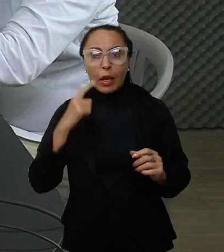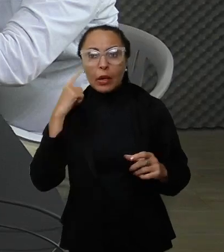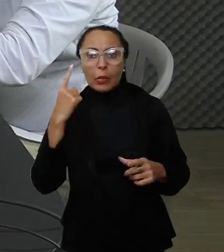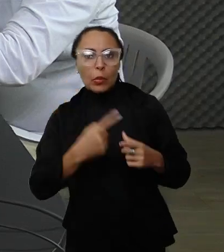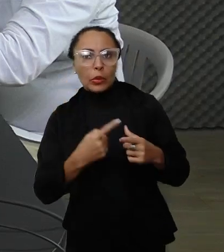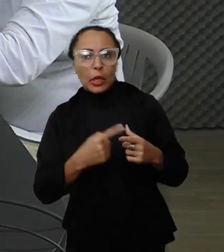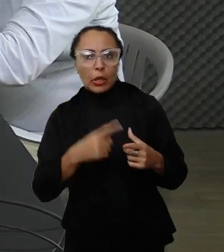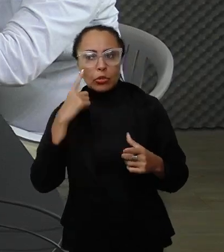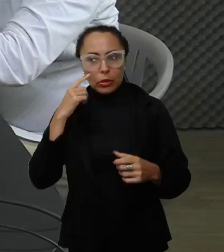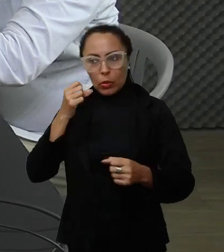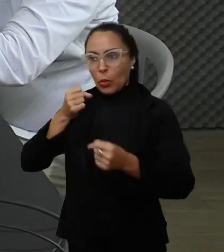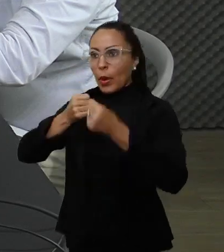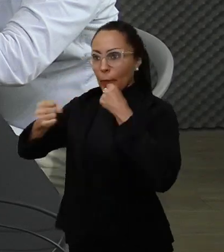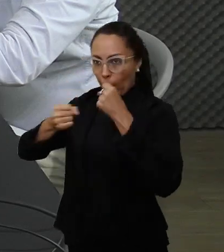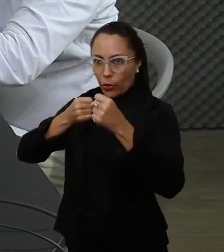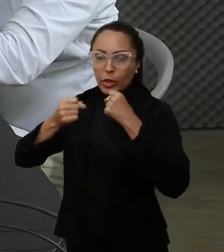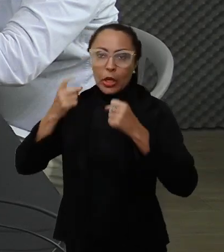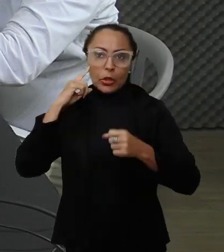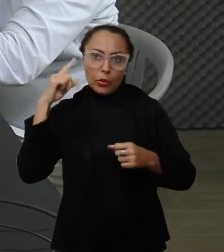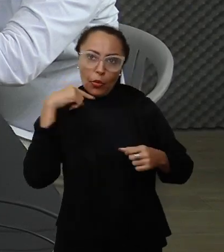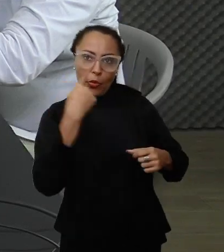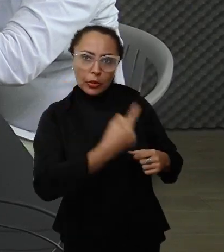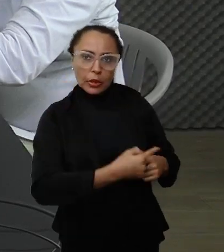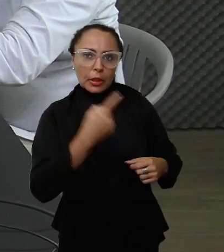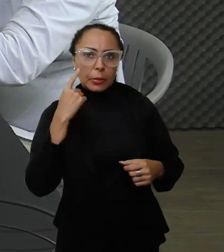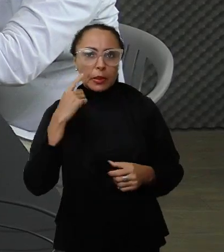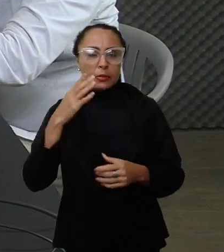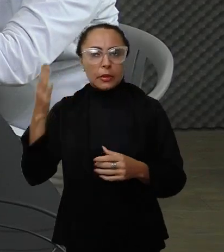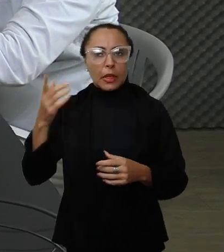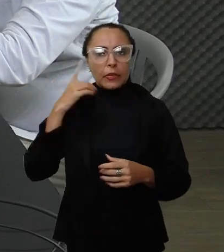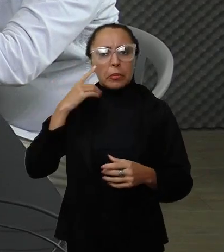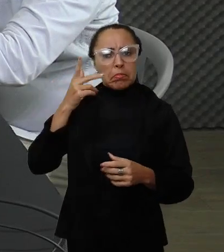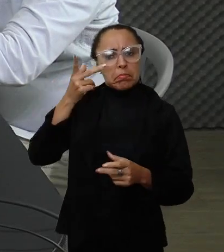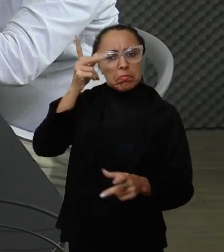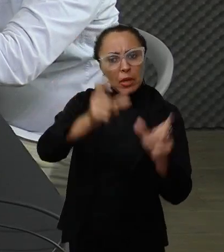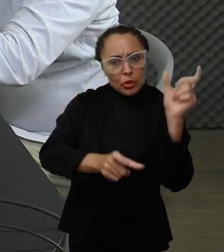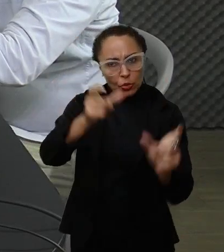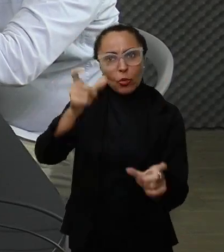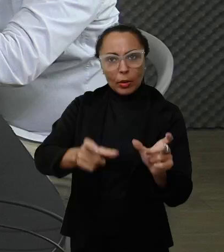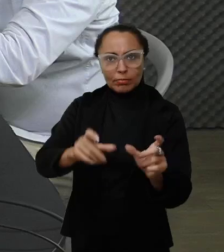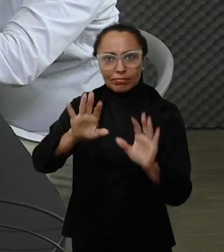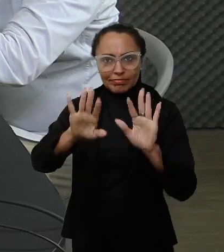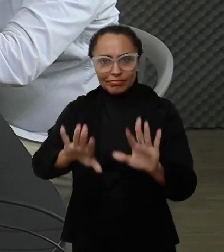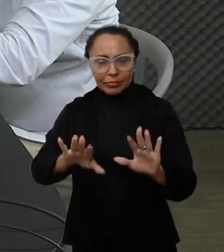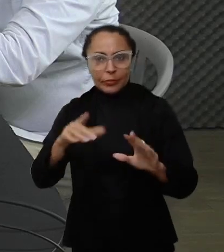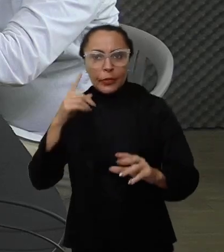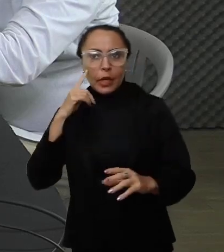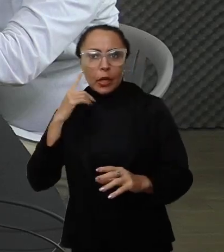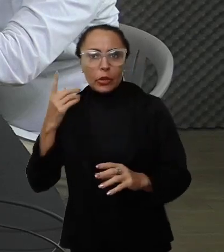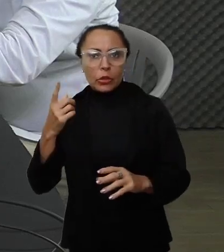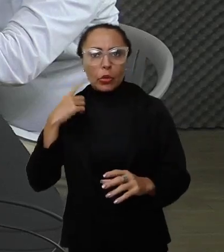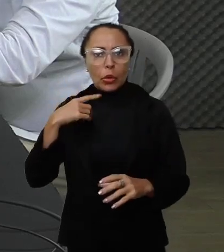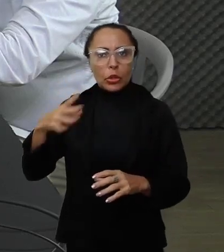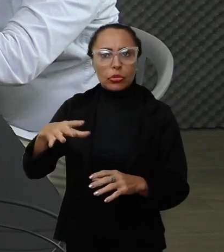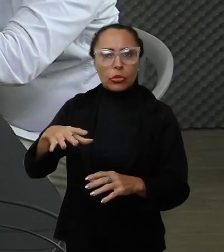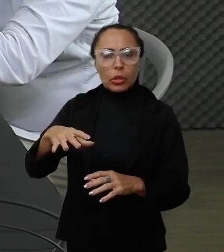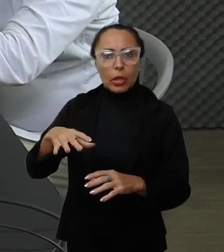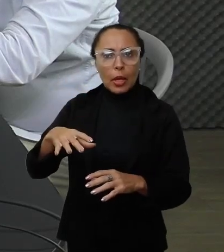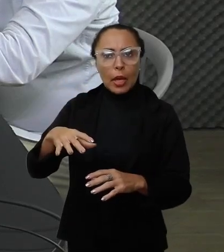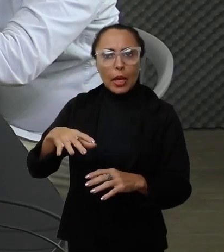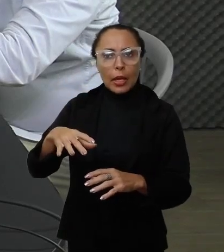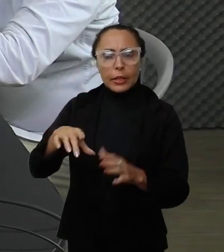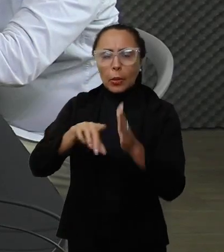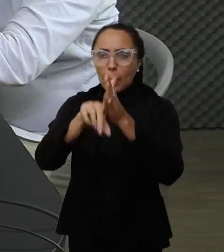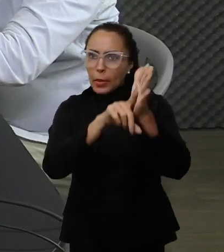como repórteres, né, nós reportávamos ao telespectador, ao ouvinte, o que nós apurávamos na matéria,